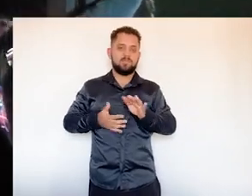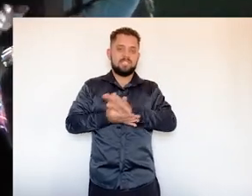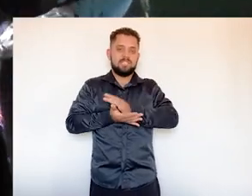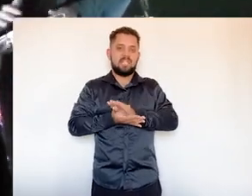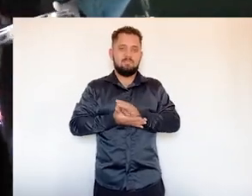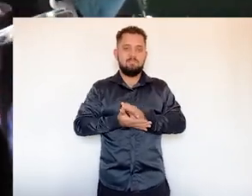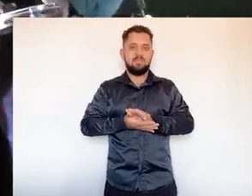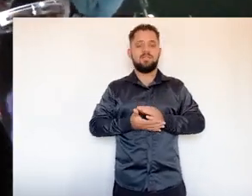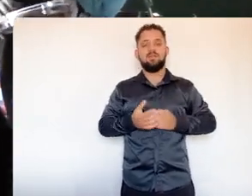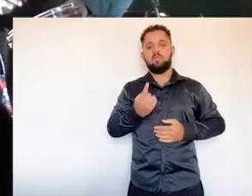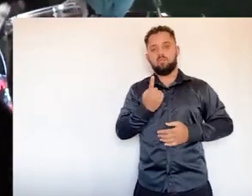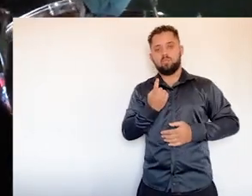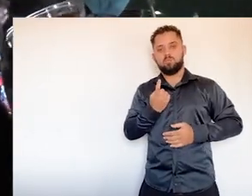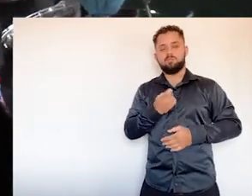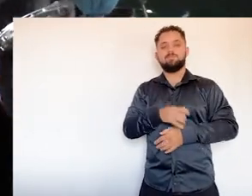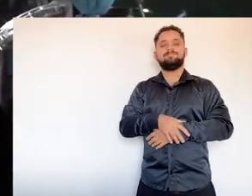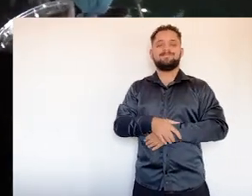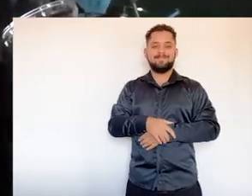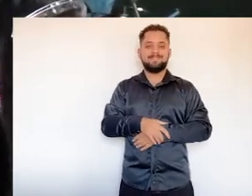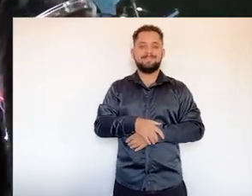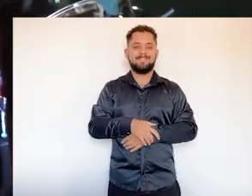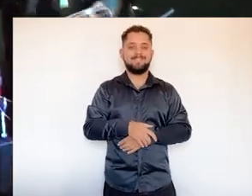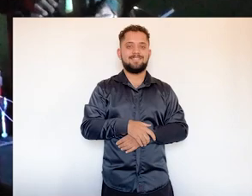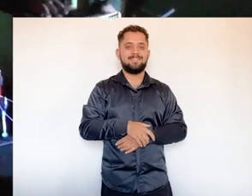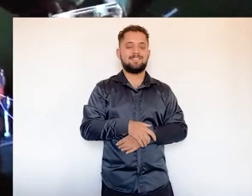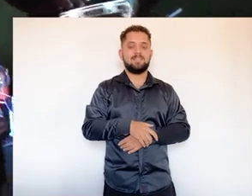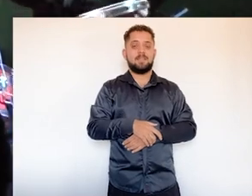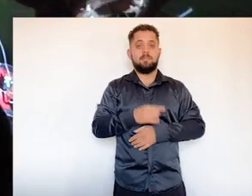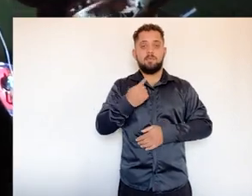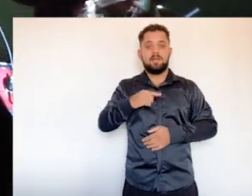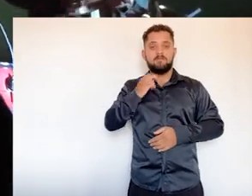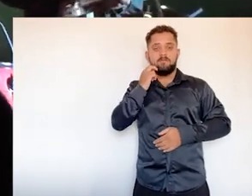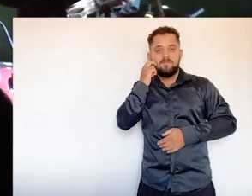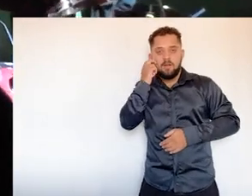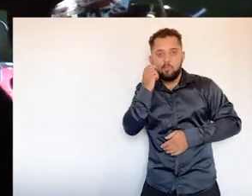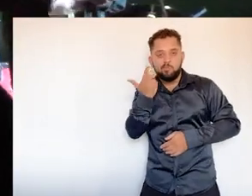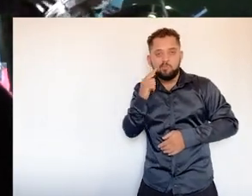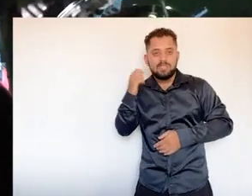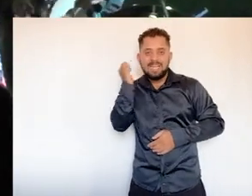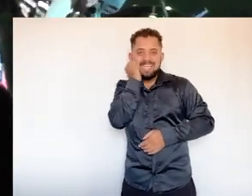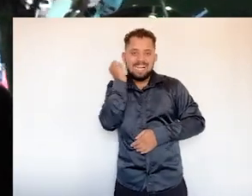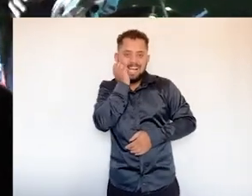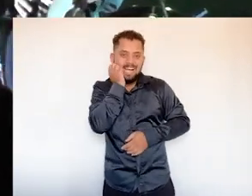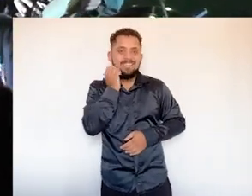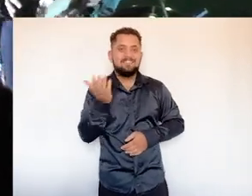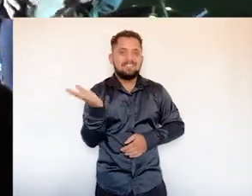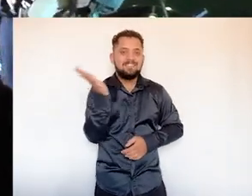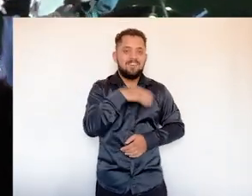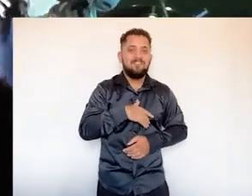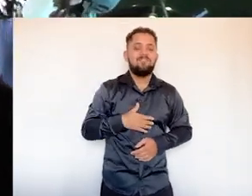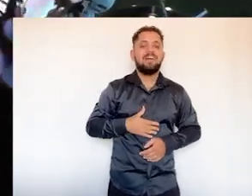é pra quem não tem vergonha na cara, pra poder tomar a vergonha na cara.